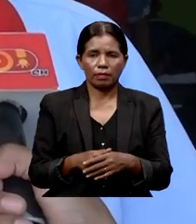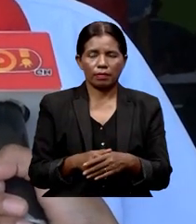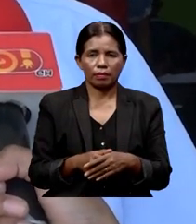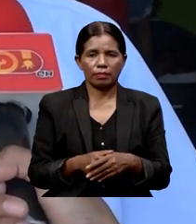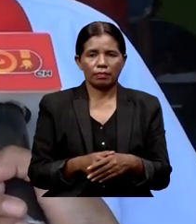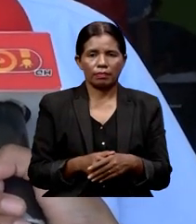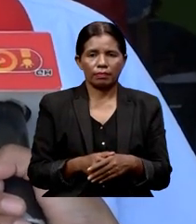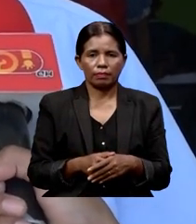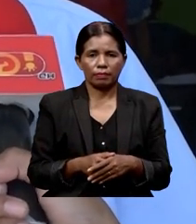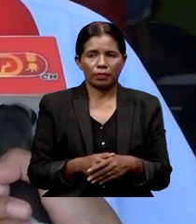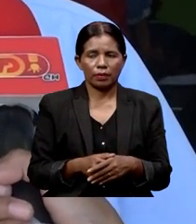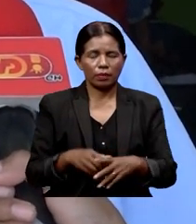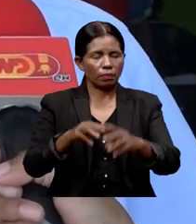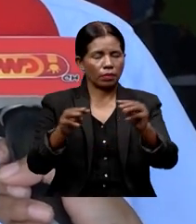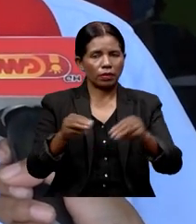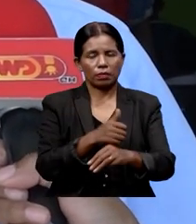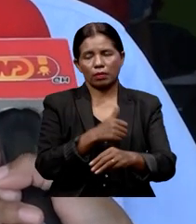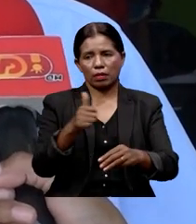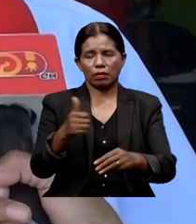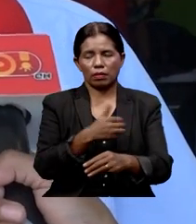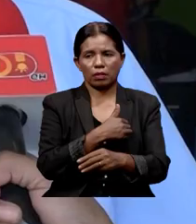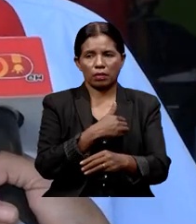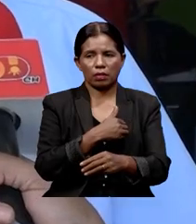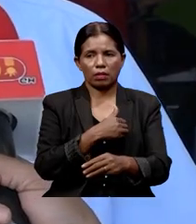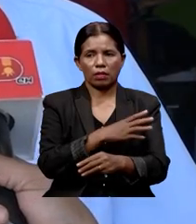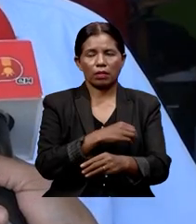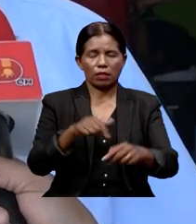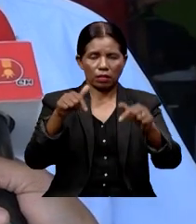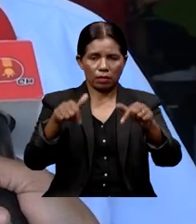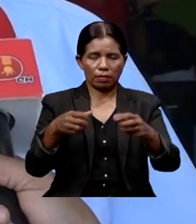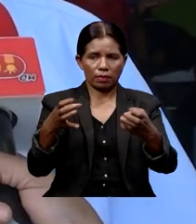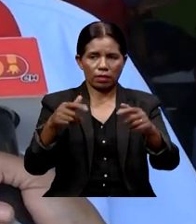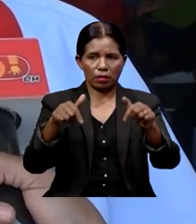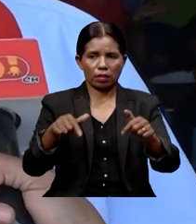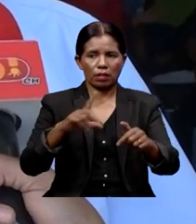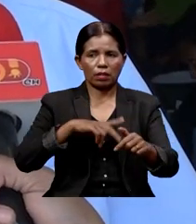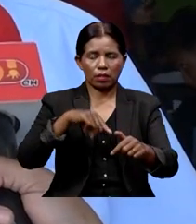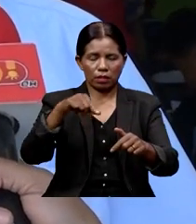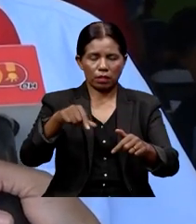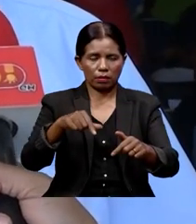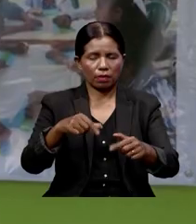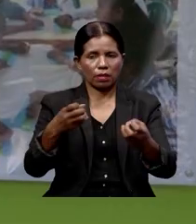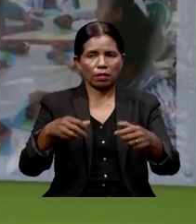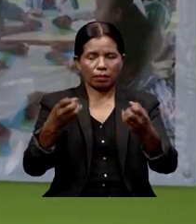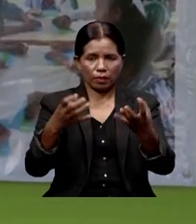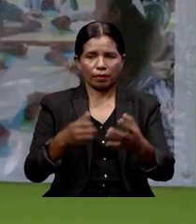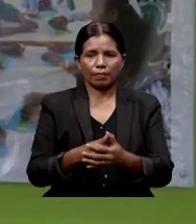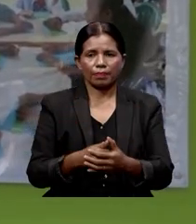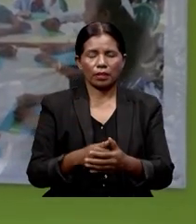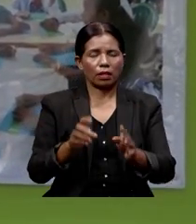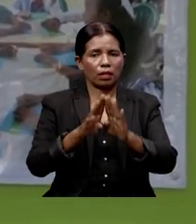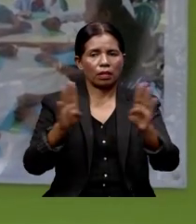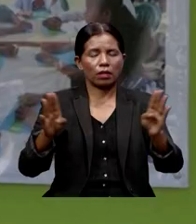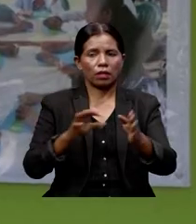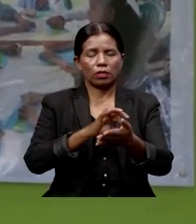mai husi mos munisip sir seluk e masimu yene liksa ho ermera mo kene bara. Abertura formasau ne halau